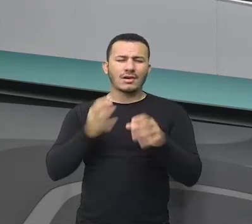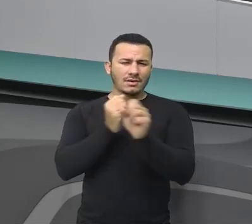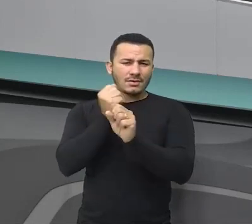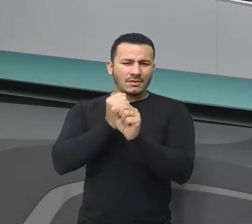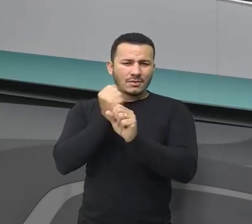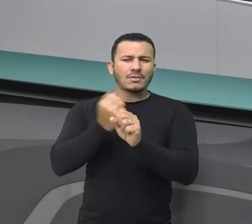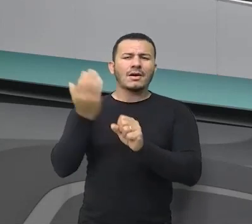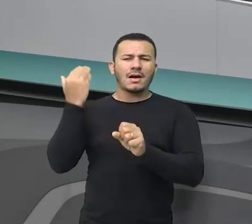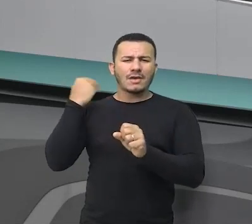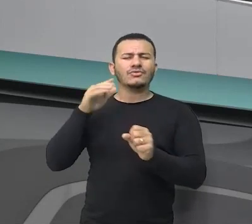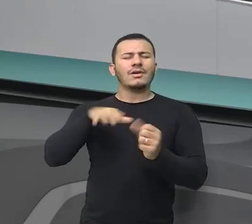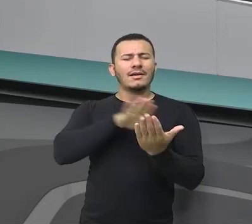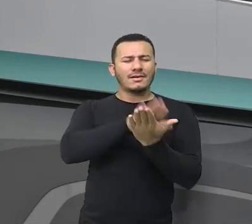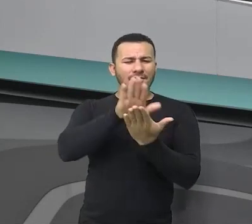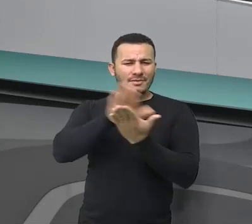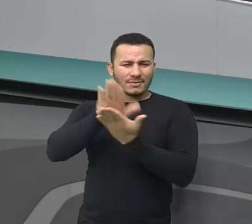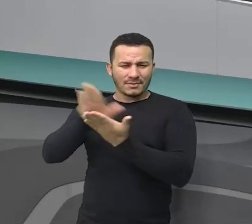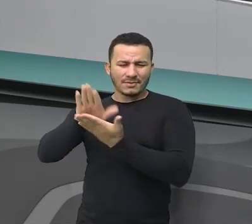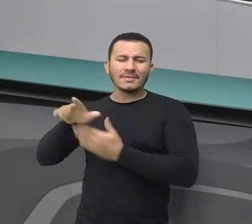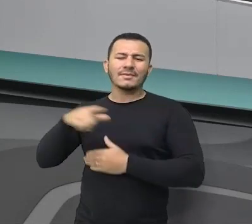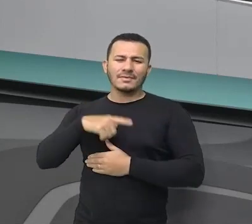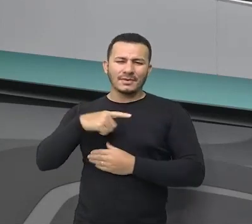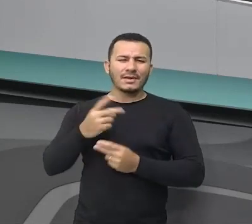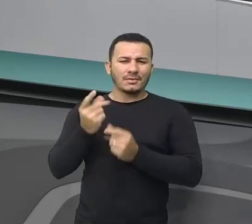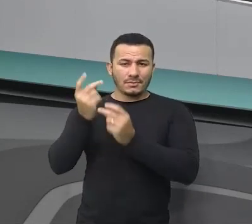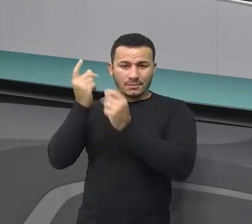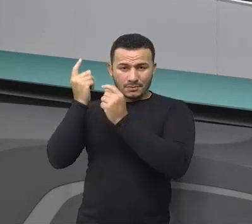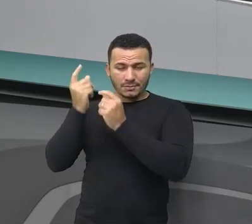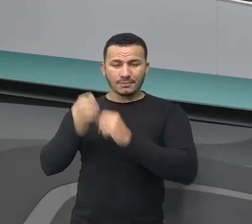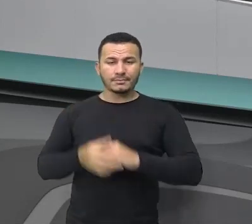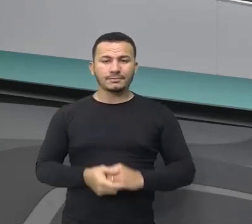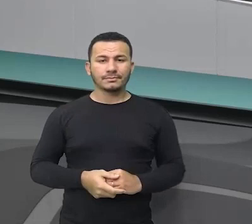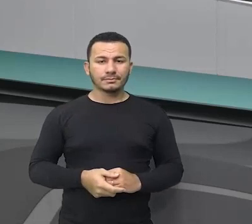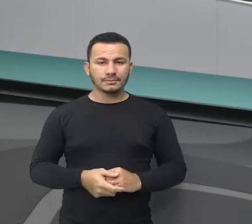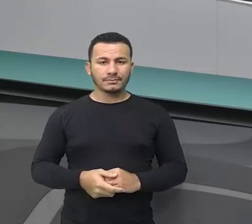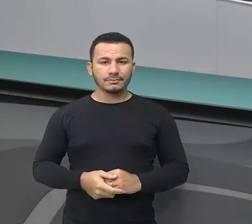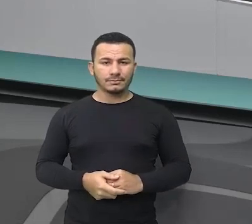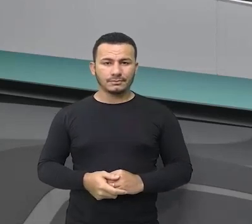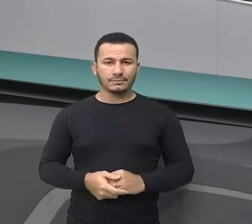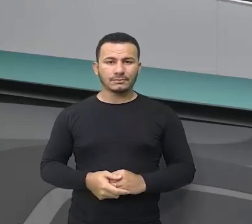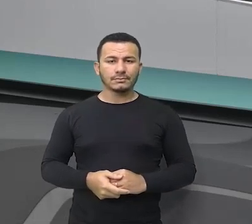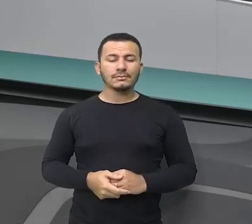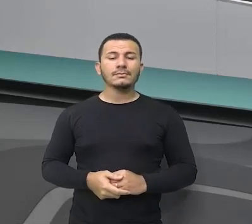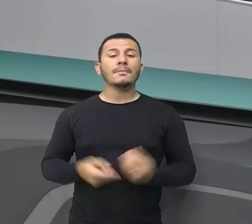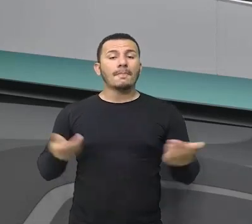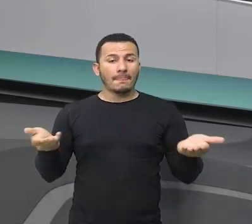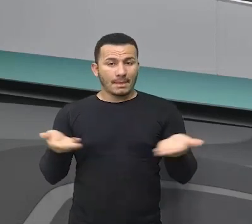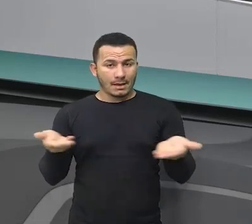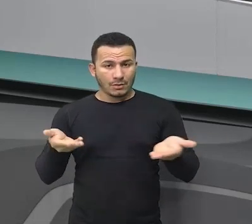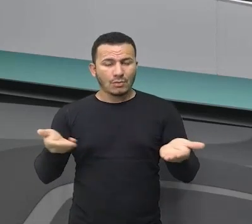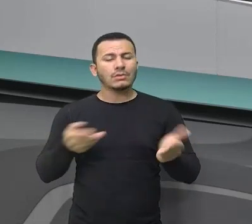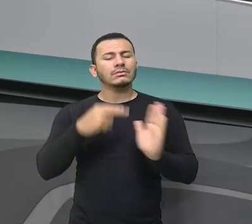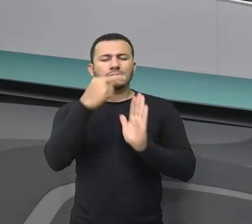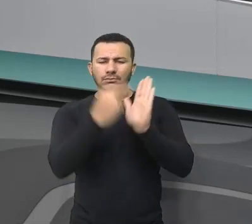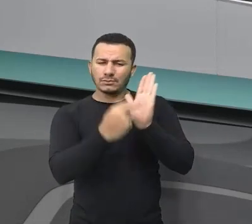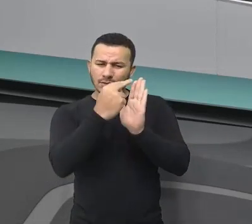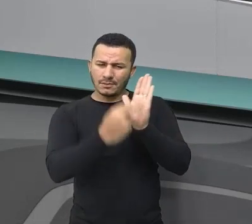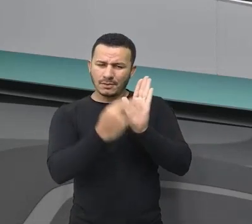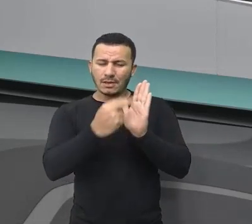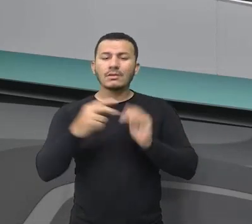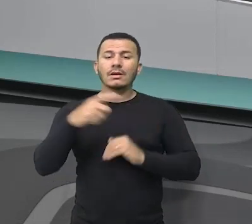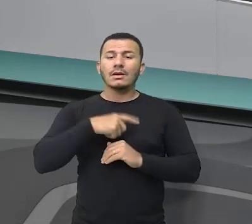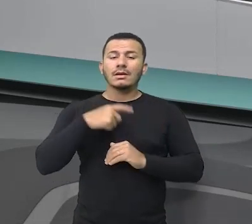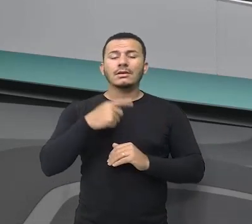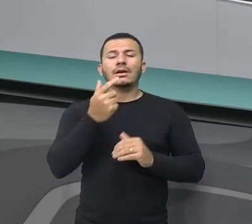nas publicações impressas e assim por diante. Ok, pessoal? Então, a partir dessa noção de que